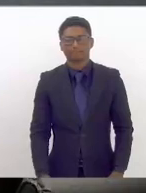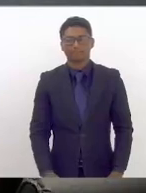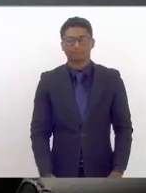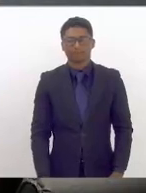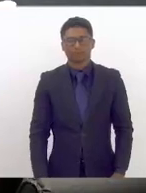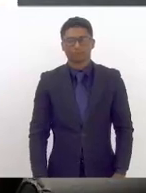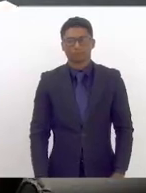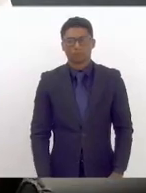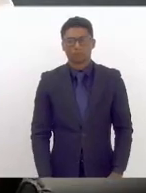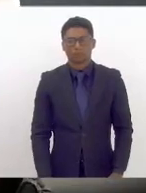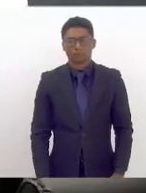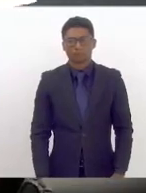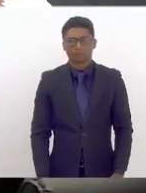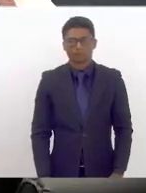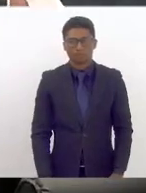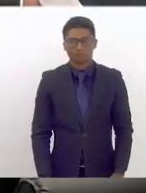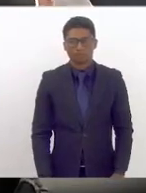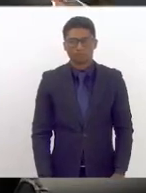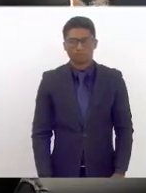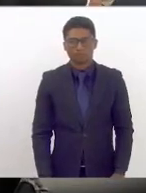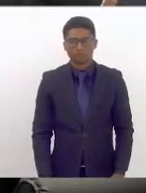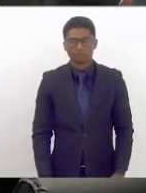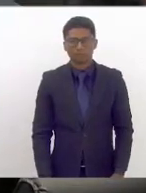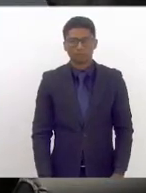Deputado Rodrigo Amorim